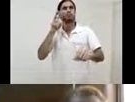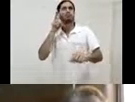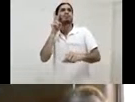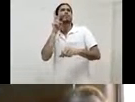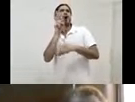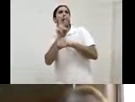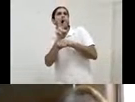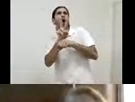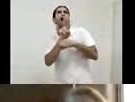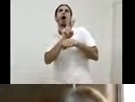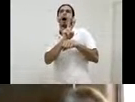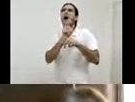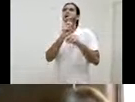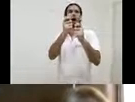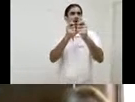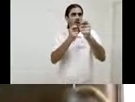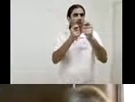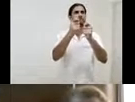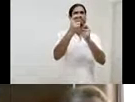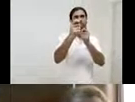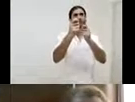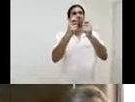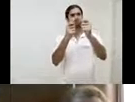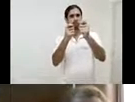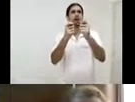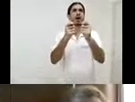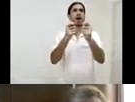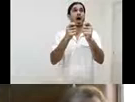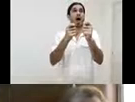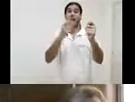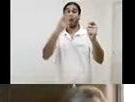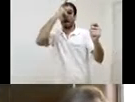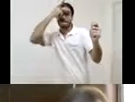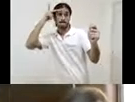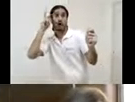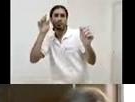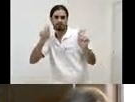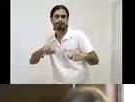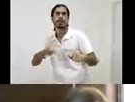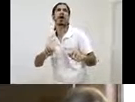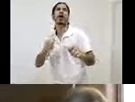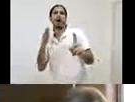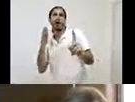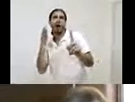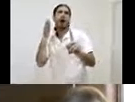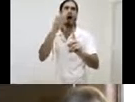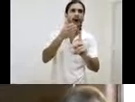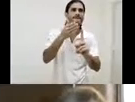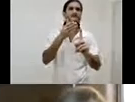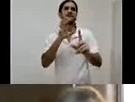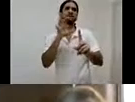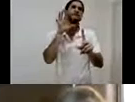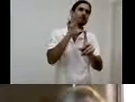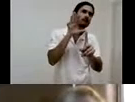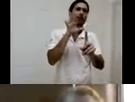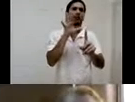e exigir aí uma intervenção, acompanhamento diário do pesquisador. Então, a